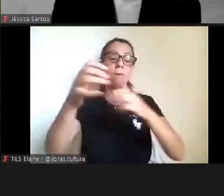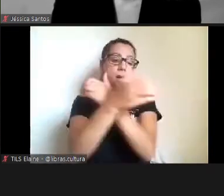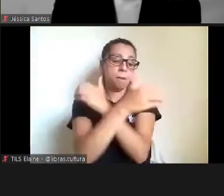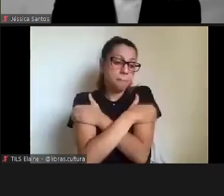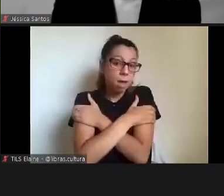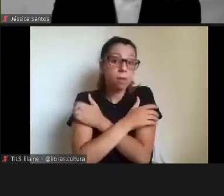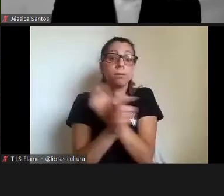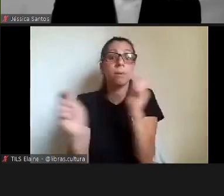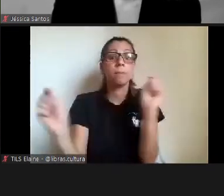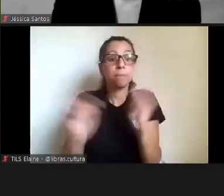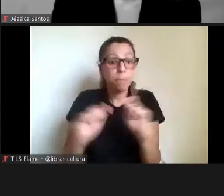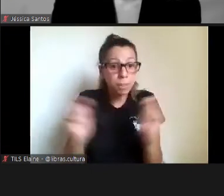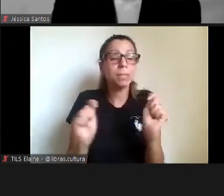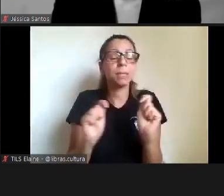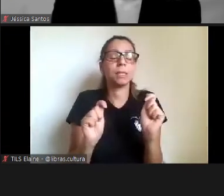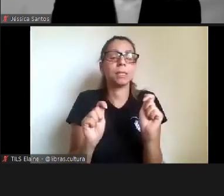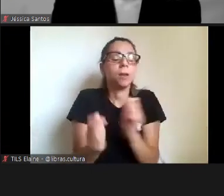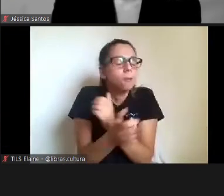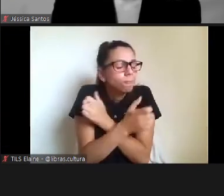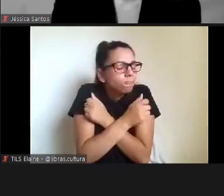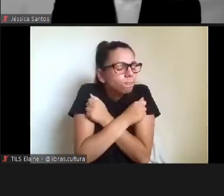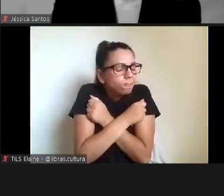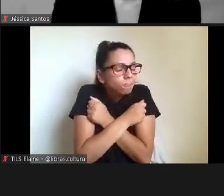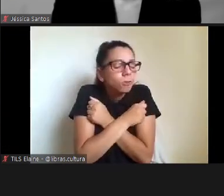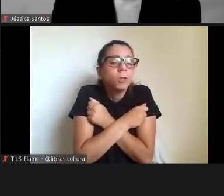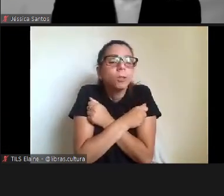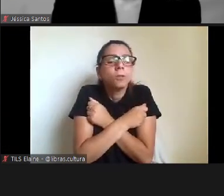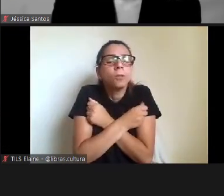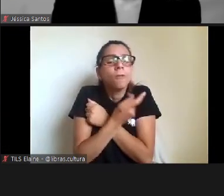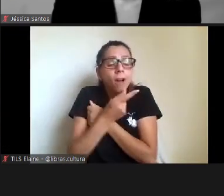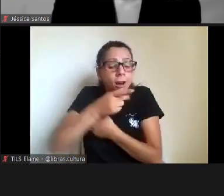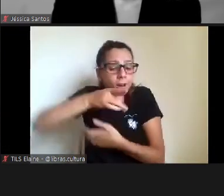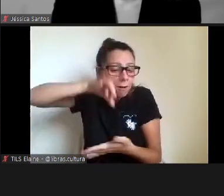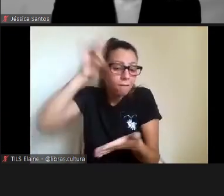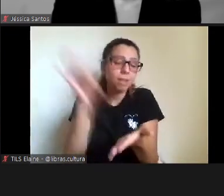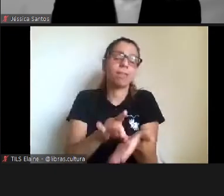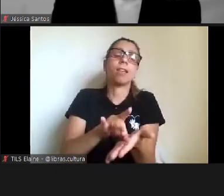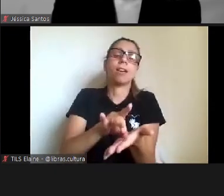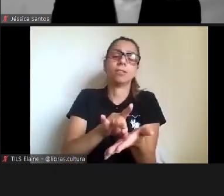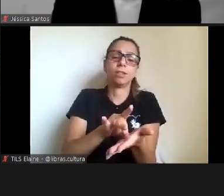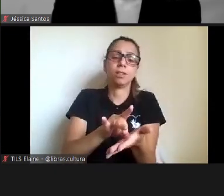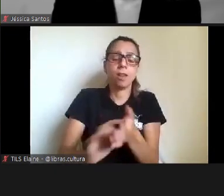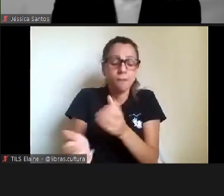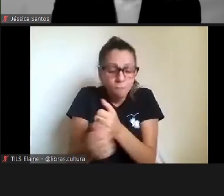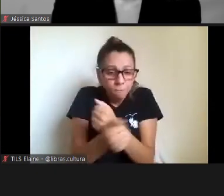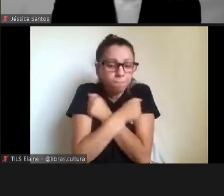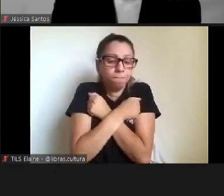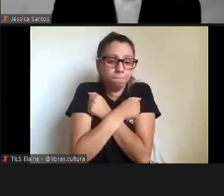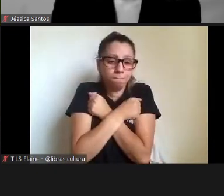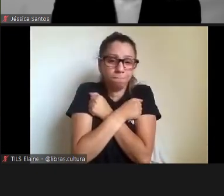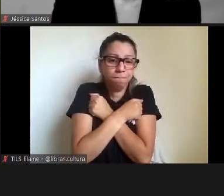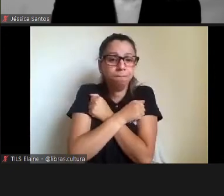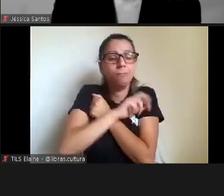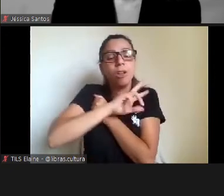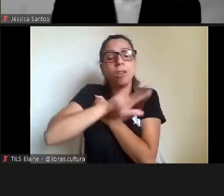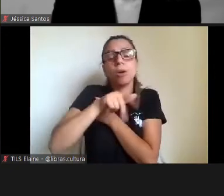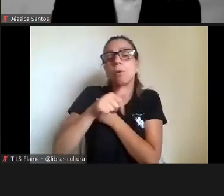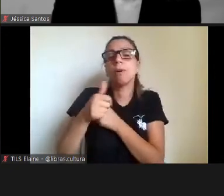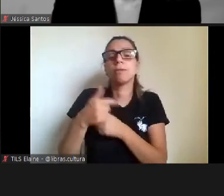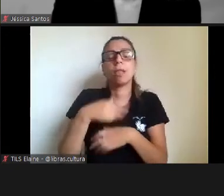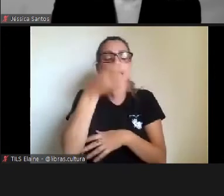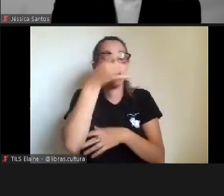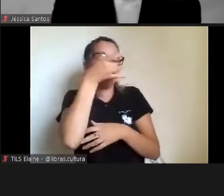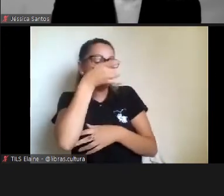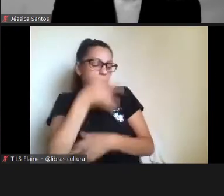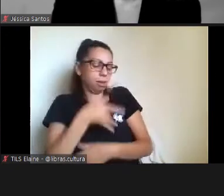necessário. E eu vou de abraço falando a verdade, eu vou para o abraço não desistindo de quem